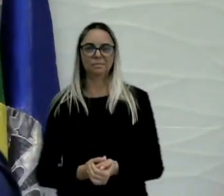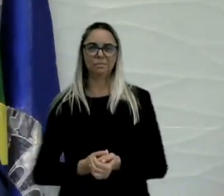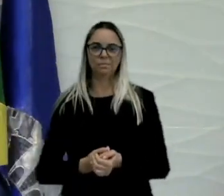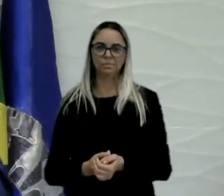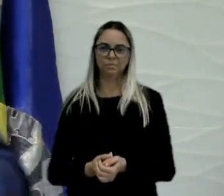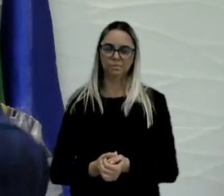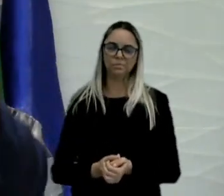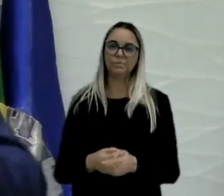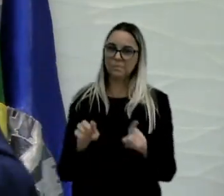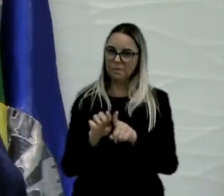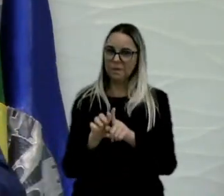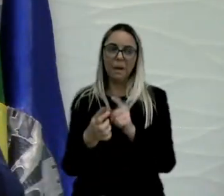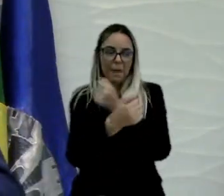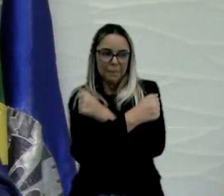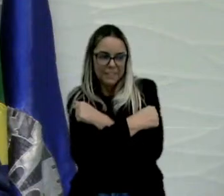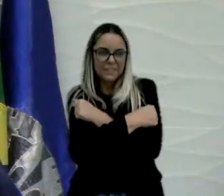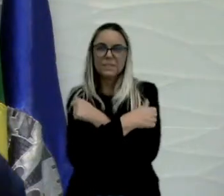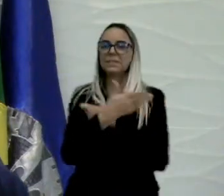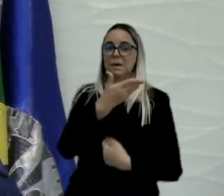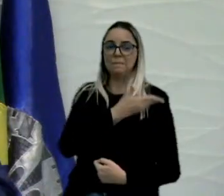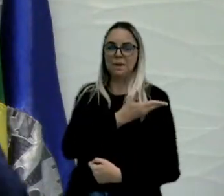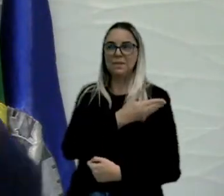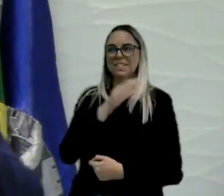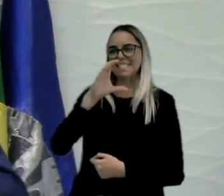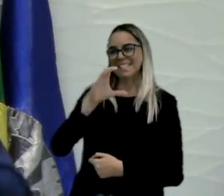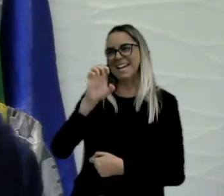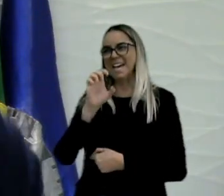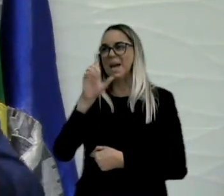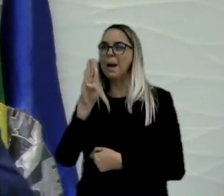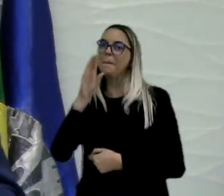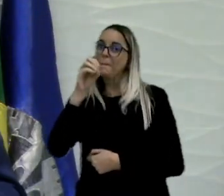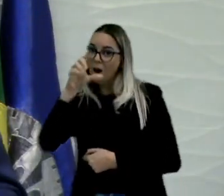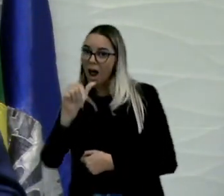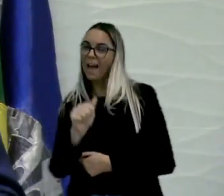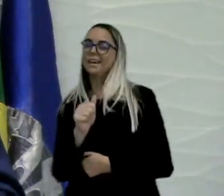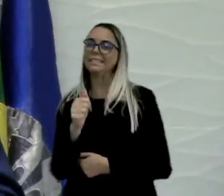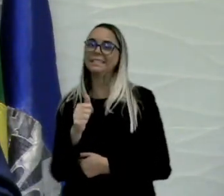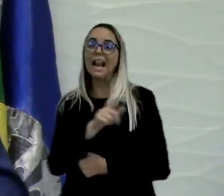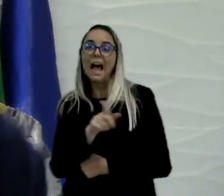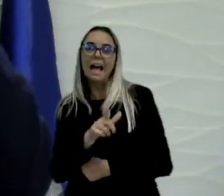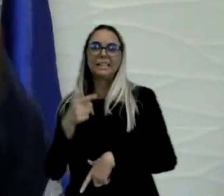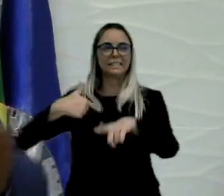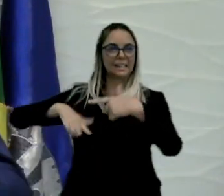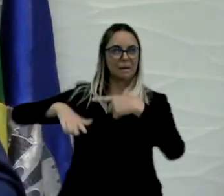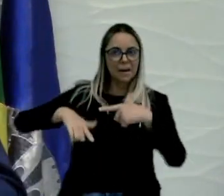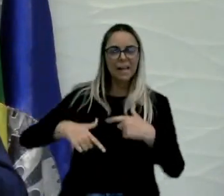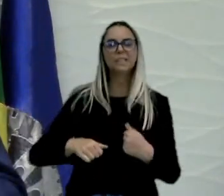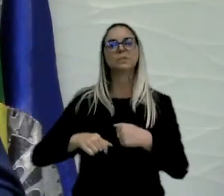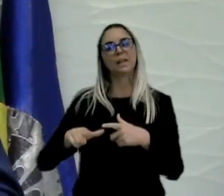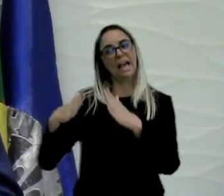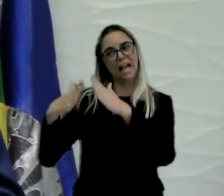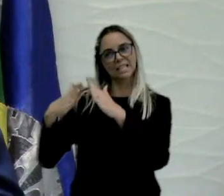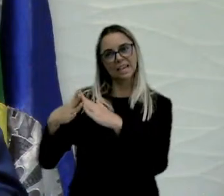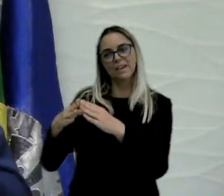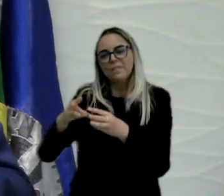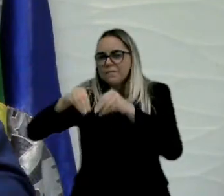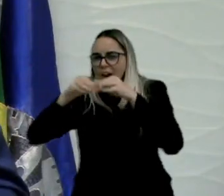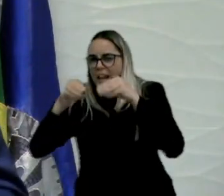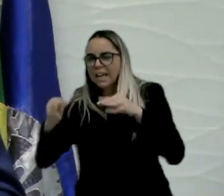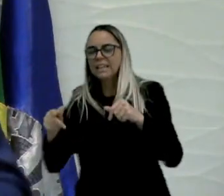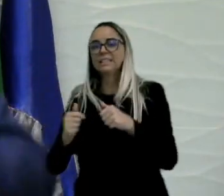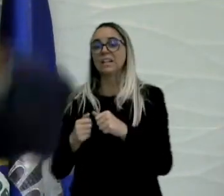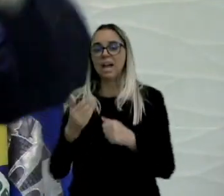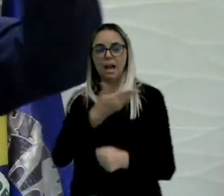forte abraço para o meu amigo cebola também que está lá nesse momento trabalhando lá na casa de Faria do nosso amigo